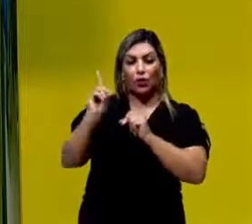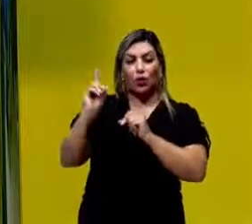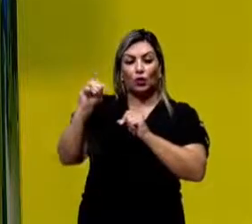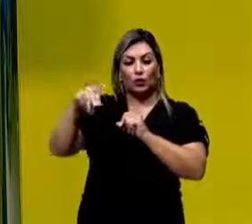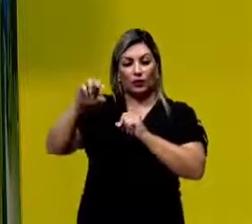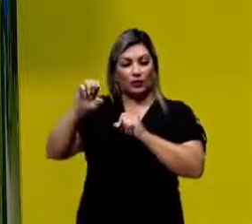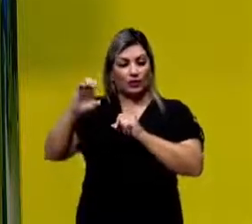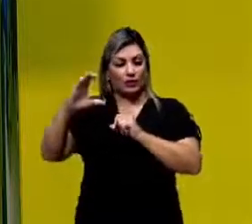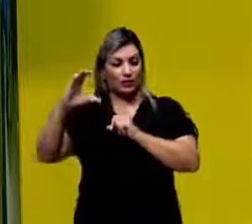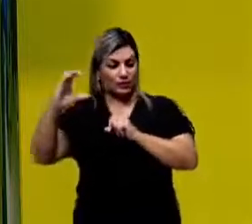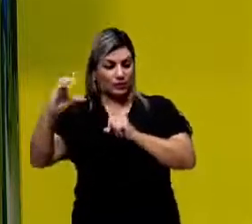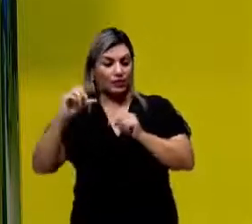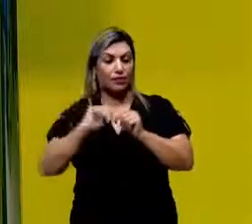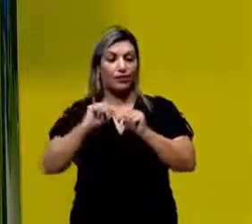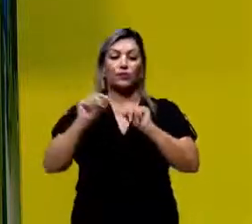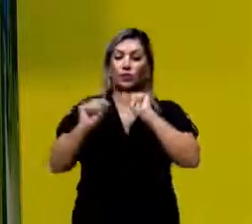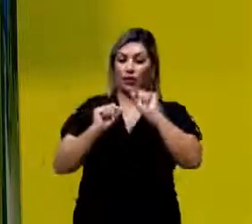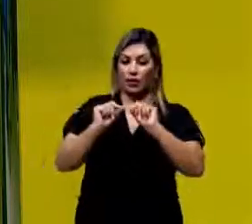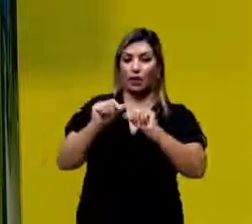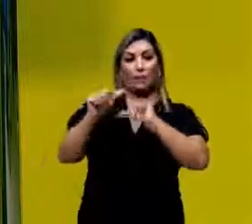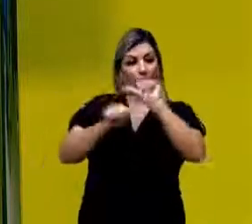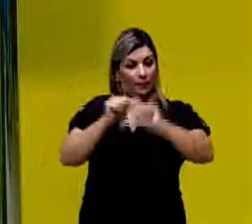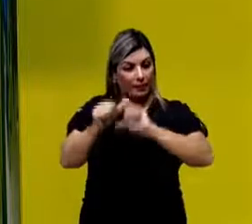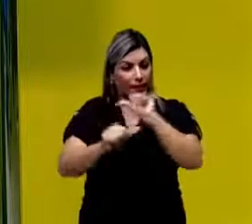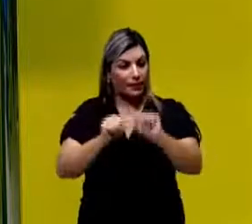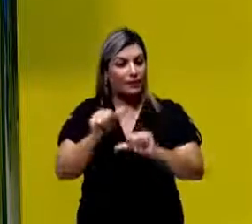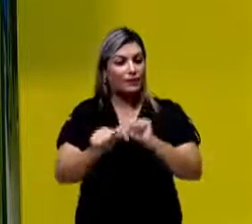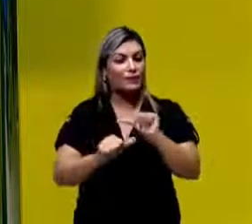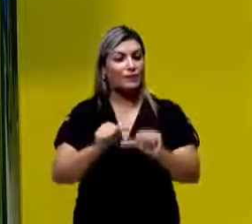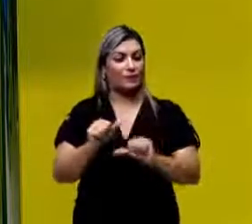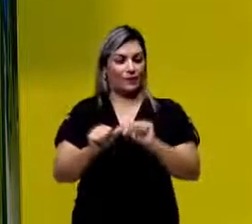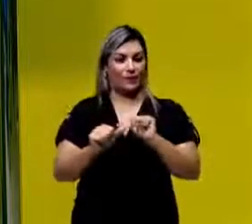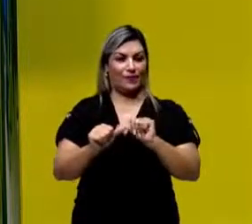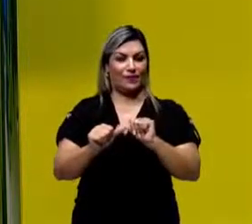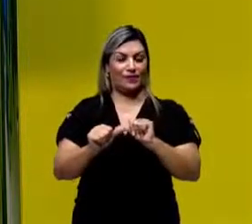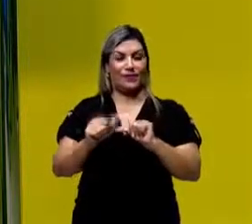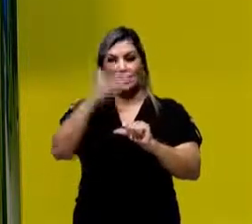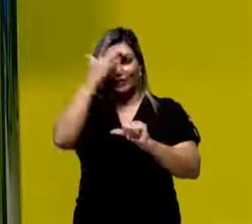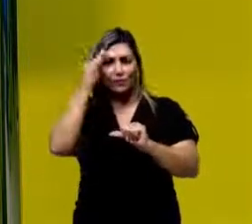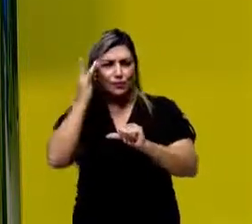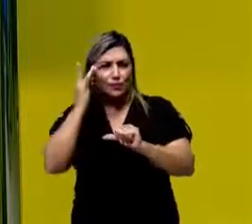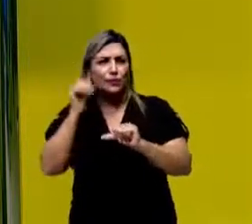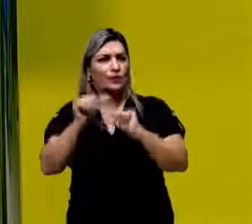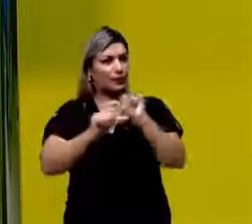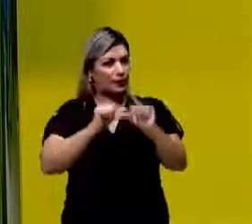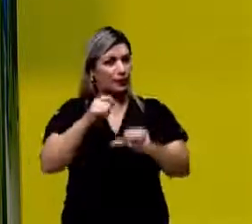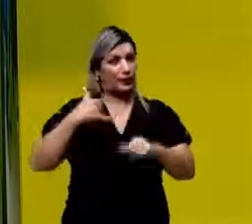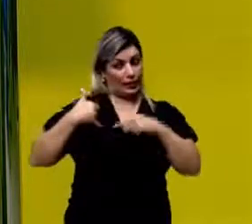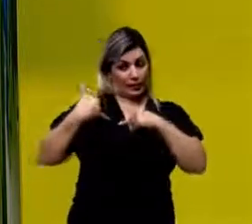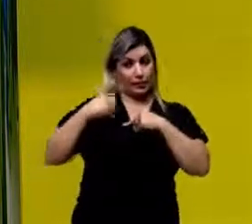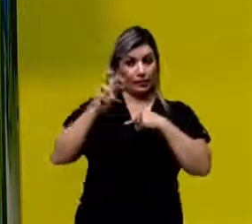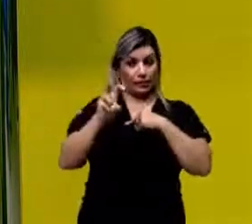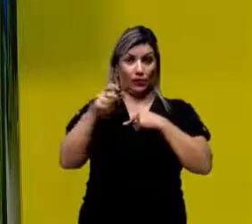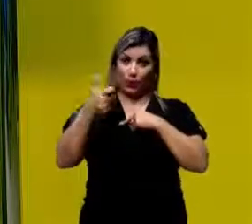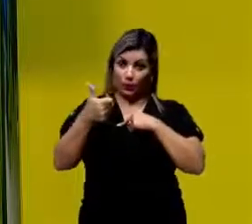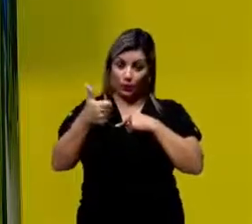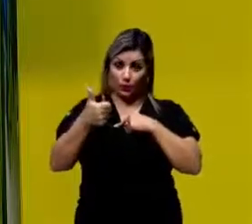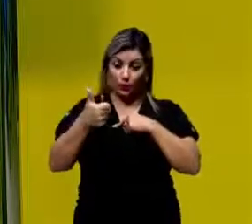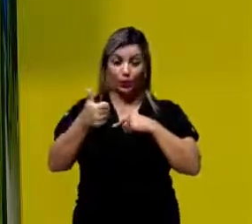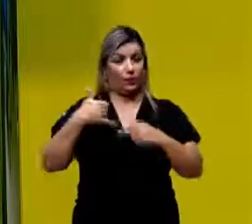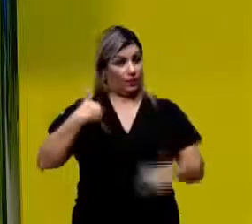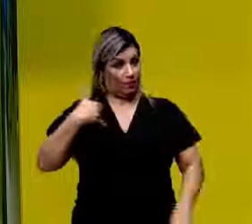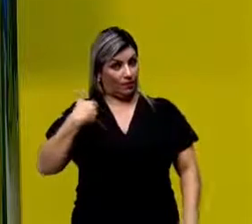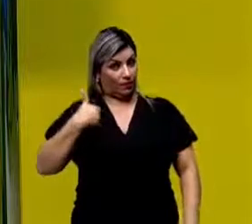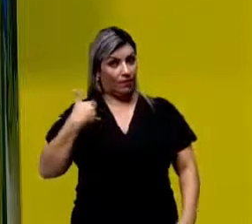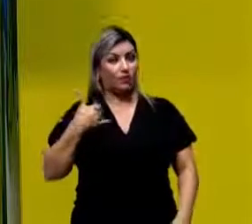tenho que uma missão te entende de mudar a essa pessoa tem o que tem 51 anos e